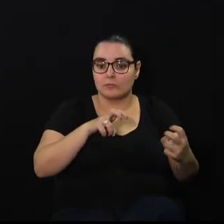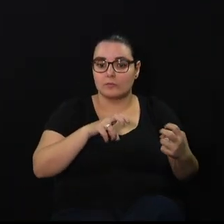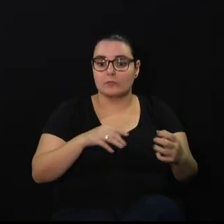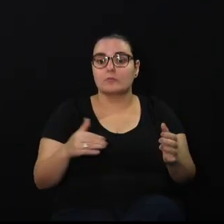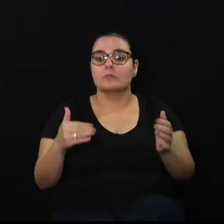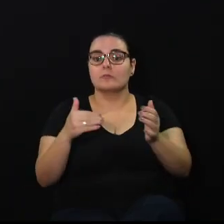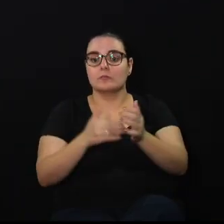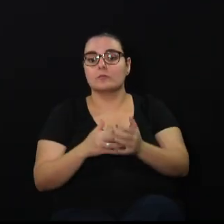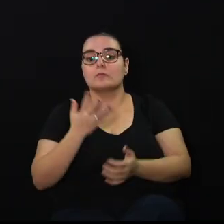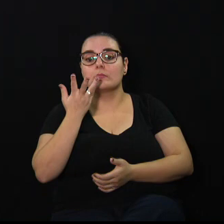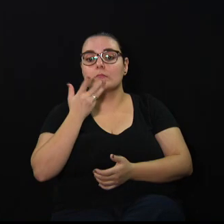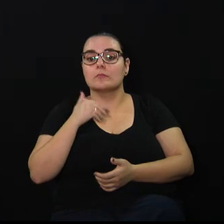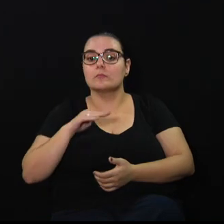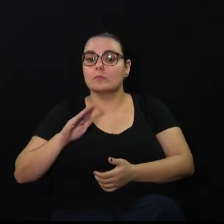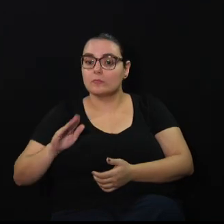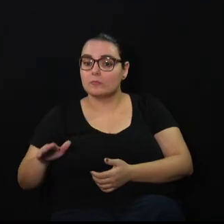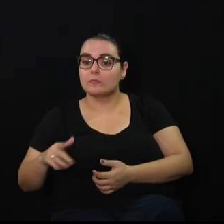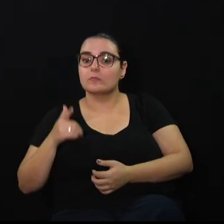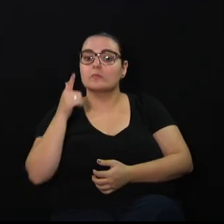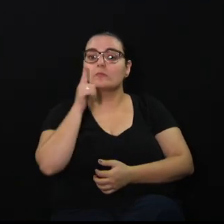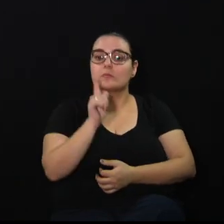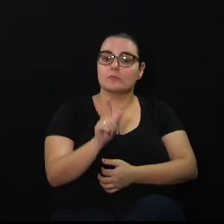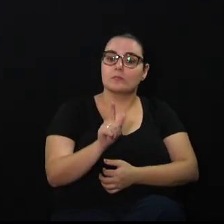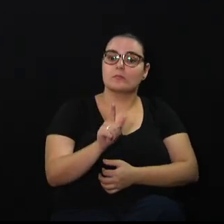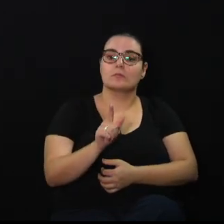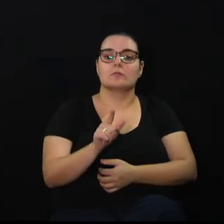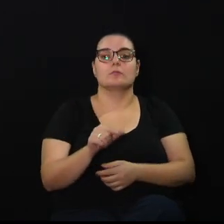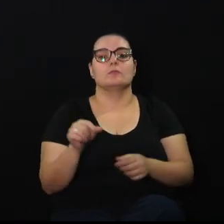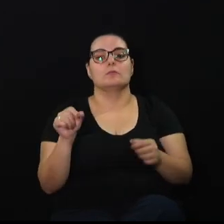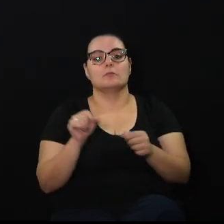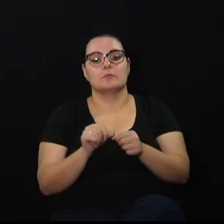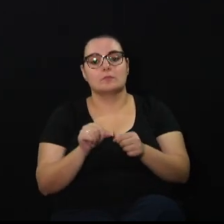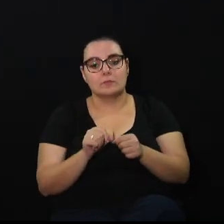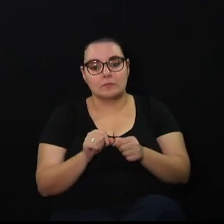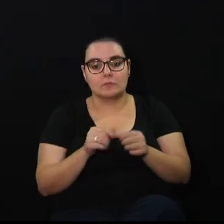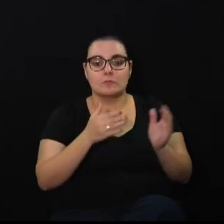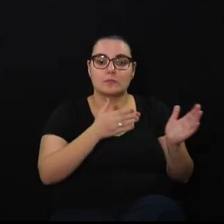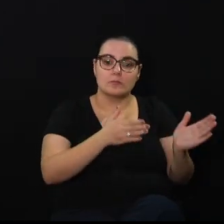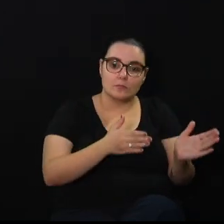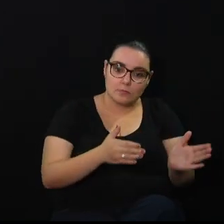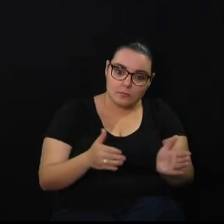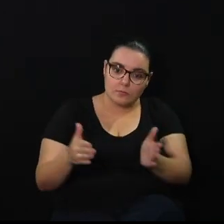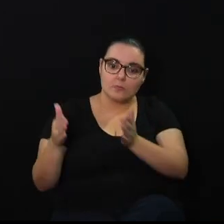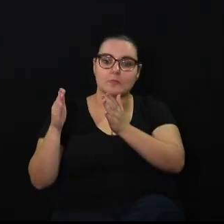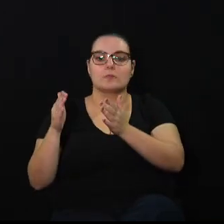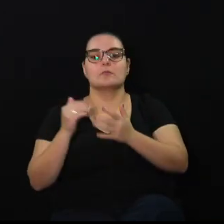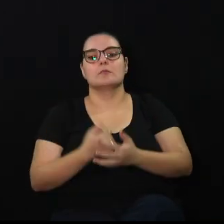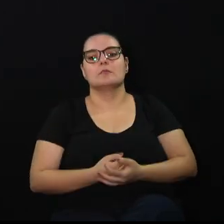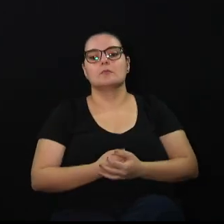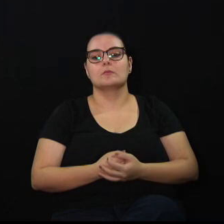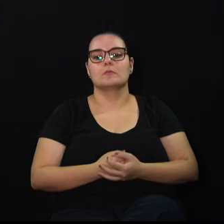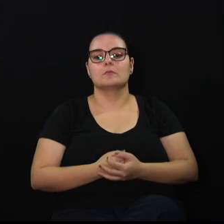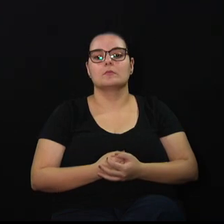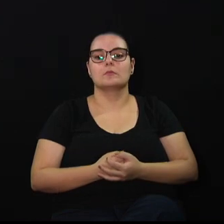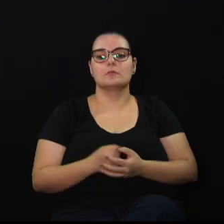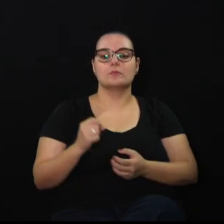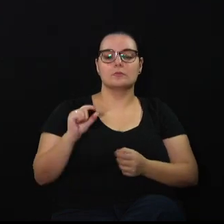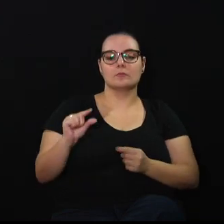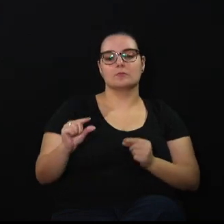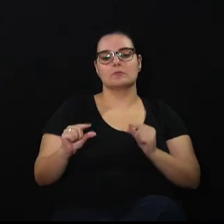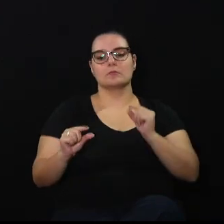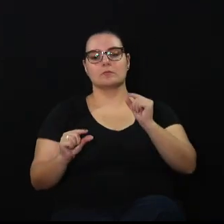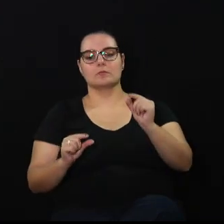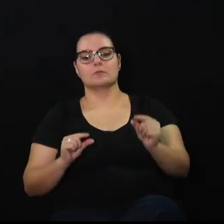criança consiga arranjar generalizar isso dentro de exceção e aí a gente aos poucos vai levando